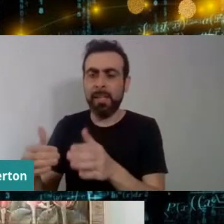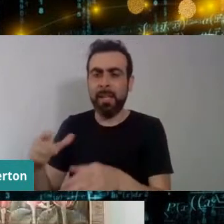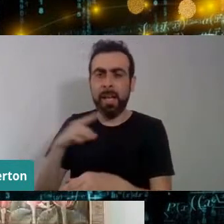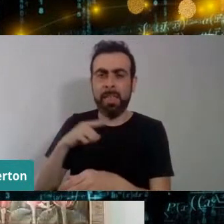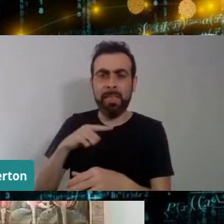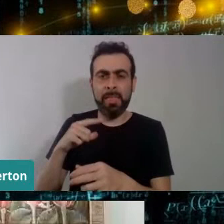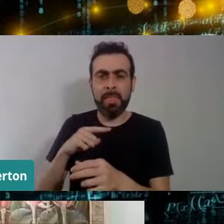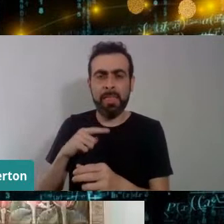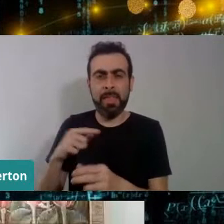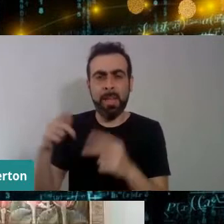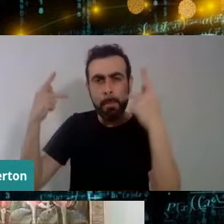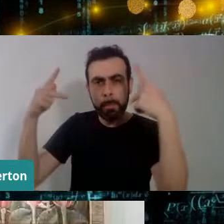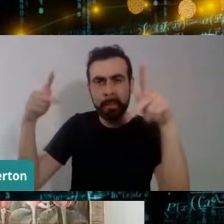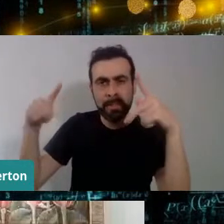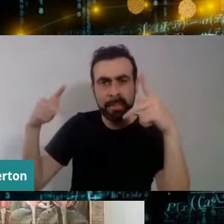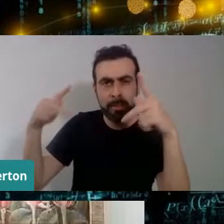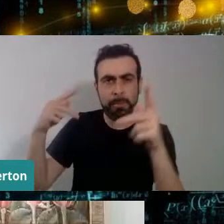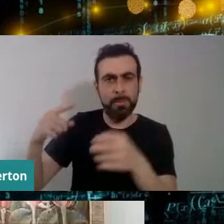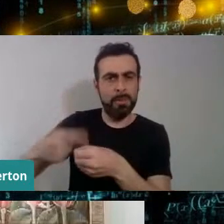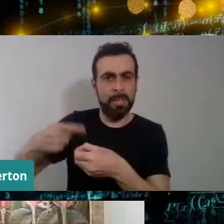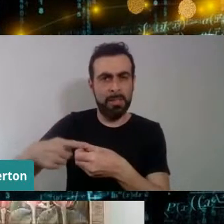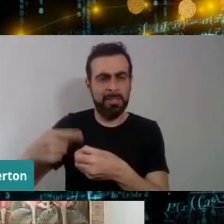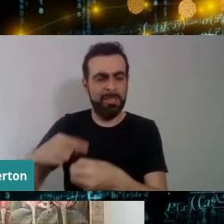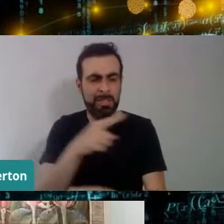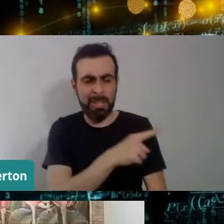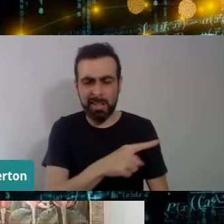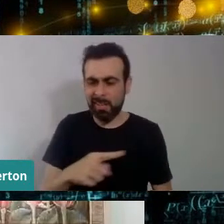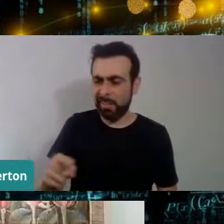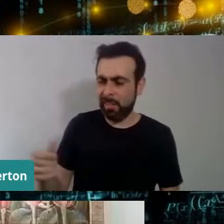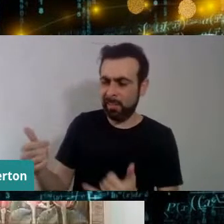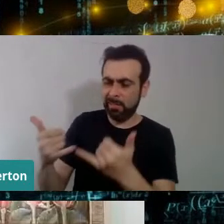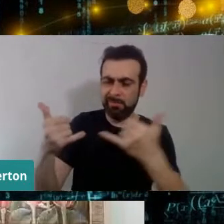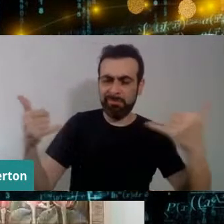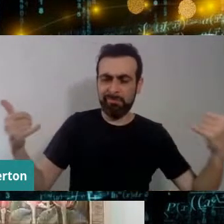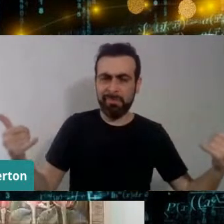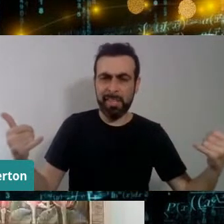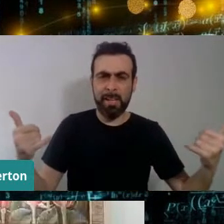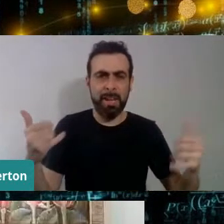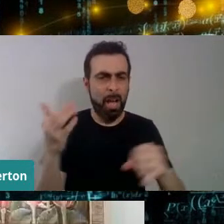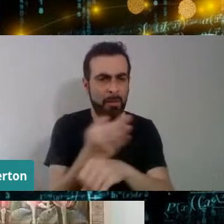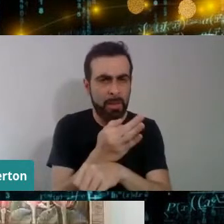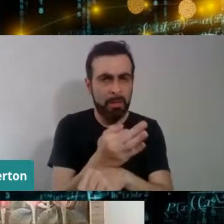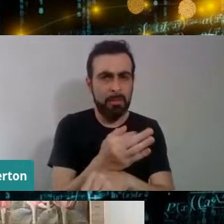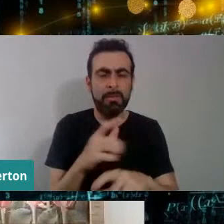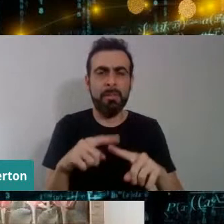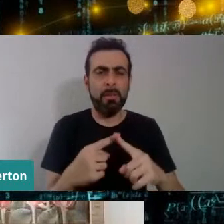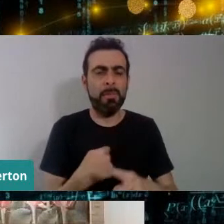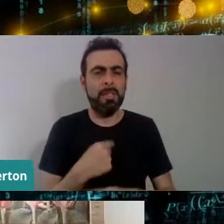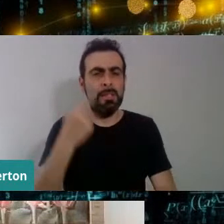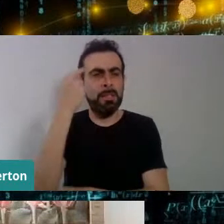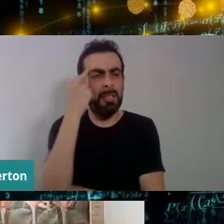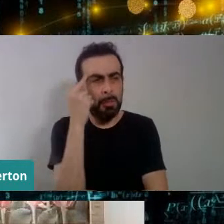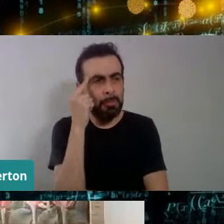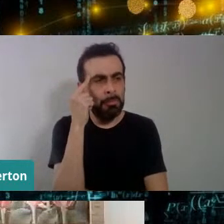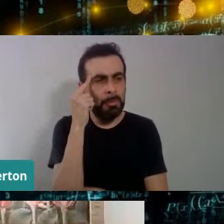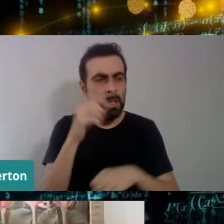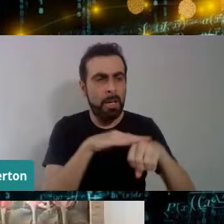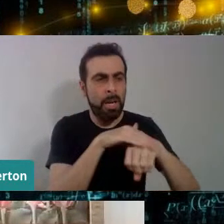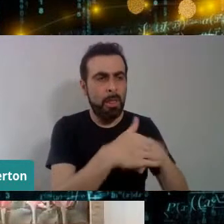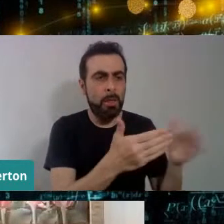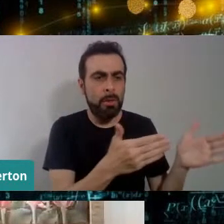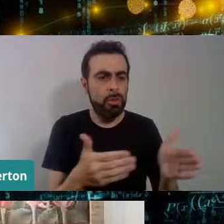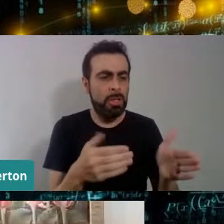300 quilômetros de linha férrea, tudo, e trabalhava. Agora, e o curso era à noite, então eu tinha que estar às